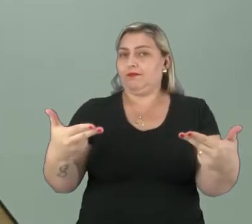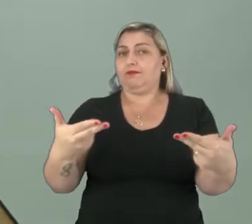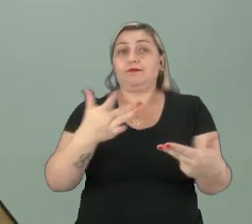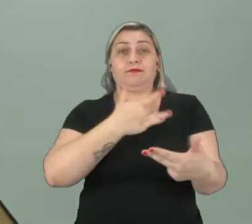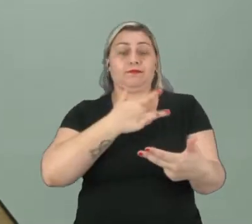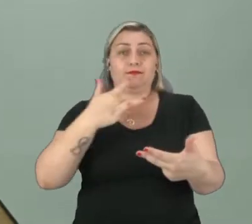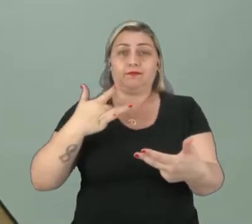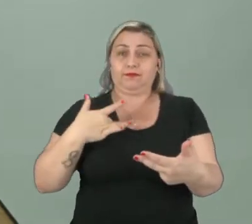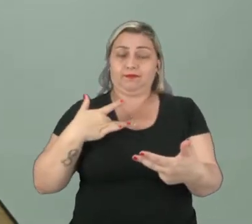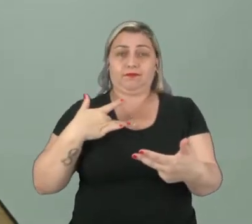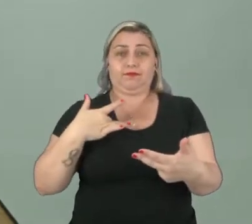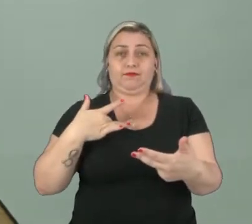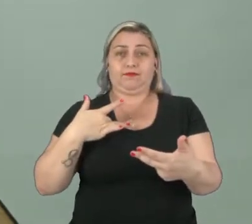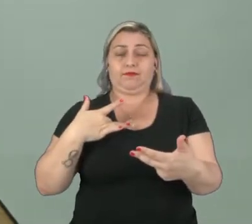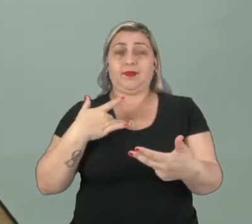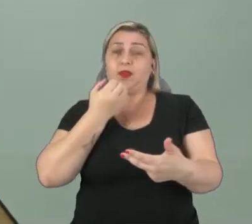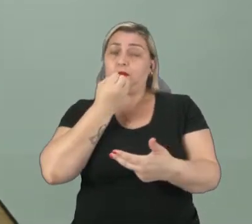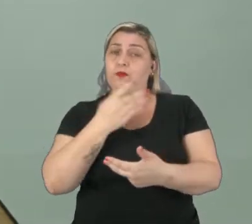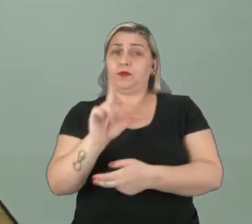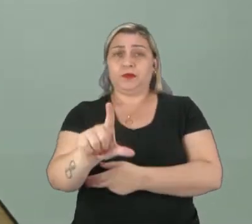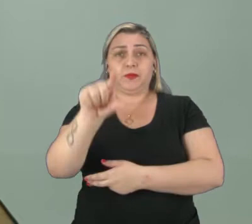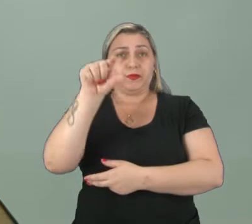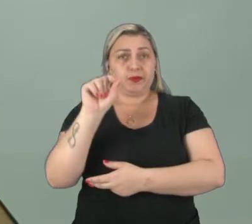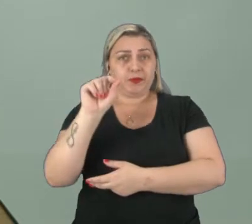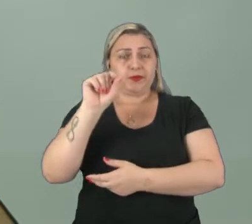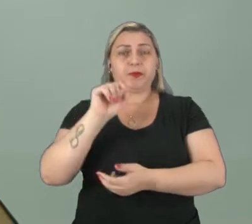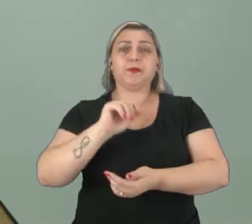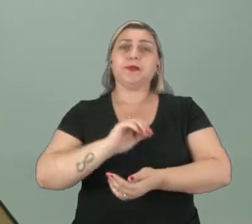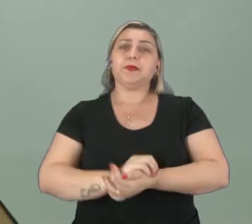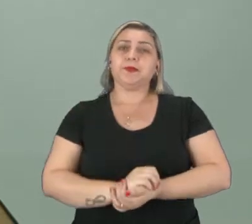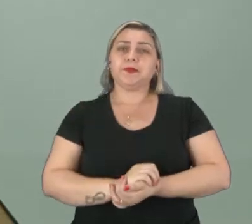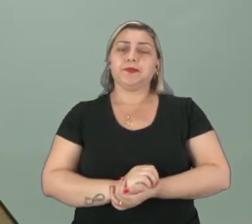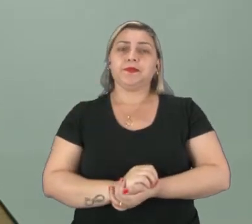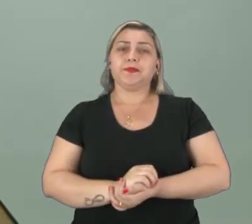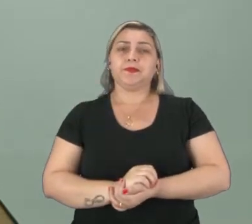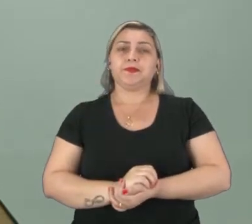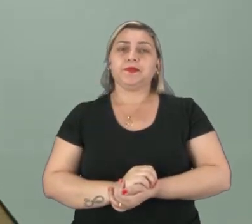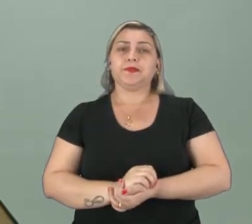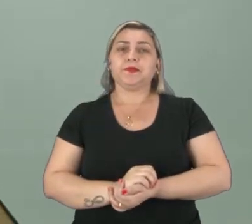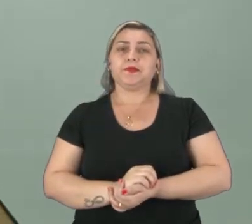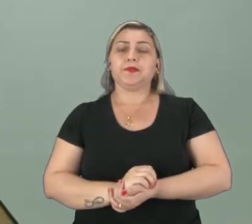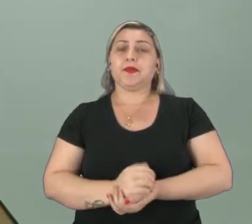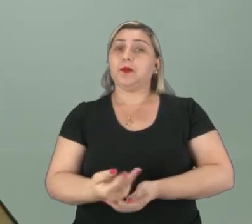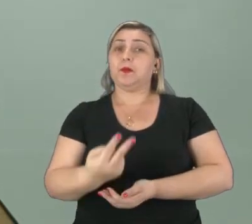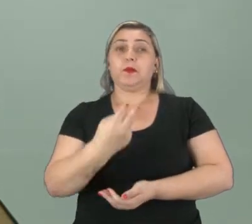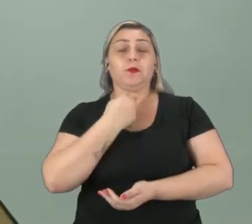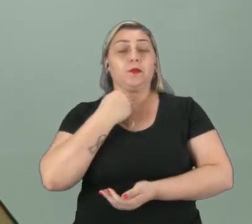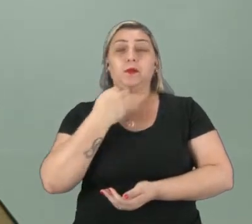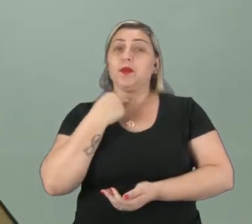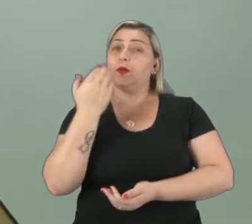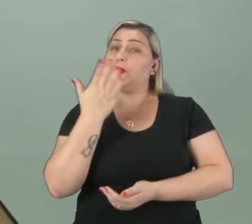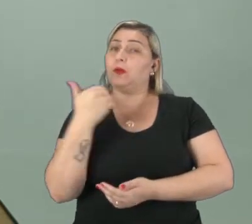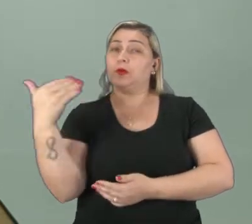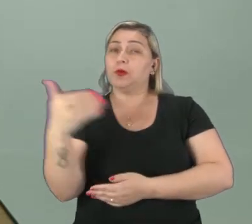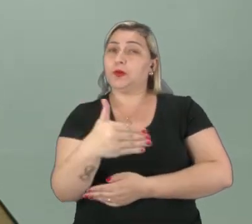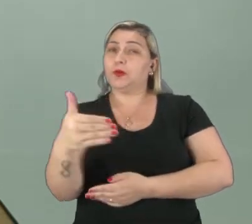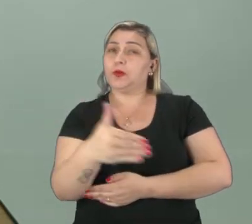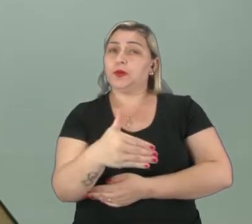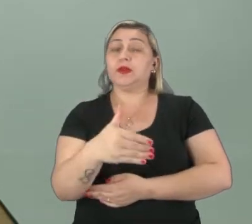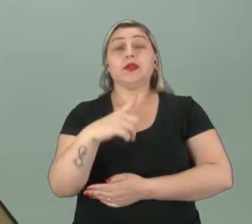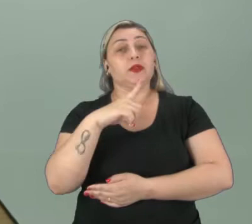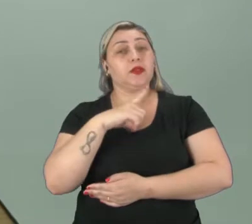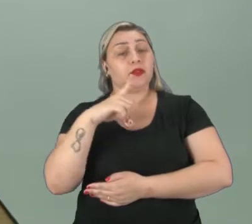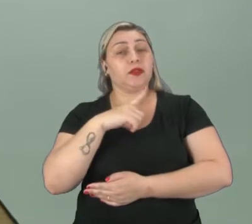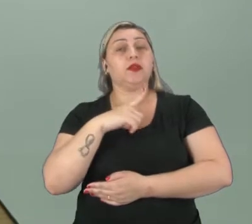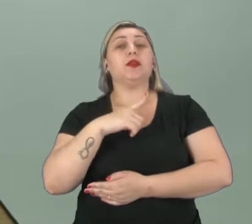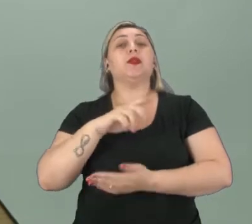alimentos saudáveis, as boas escolhas, que não devemos comer em excesso, que